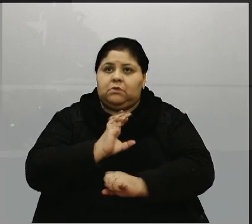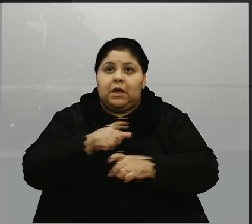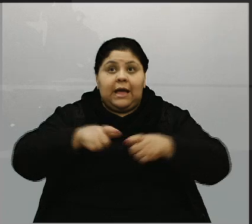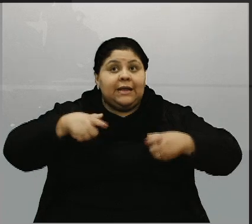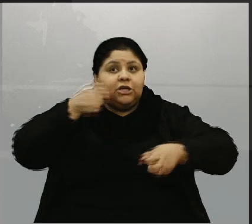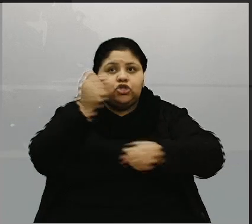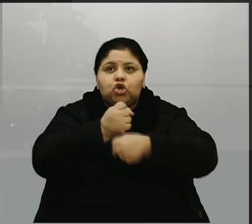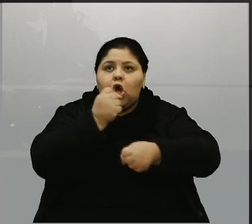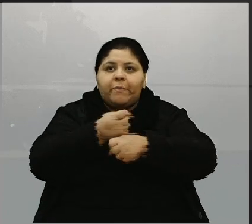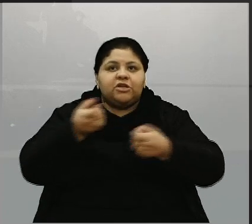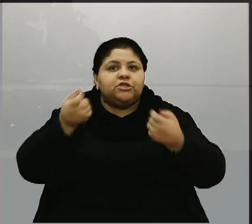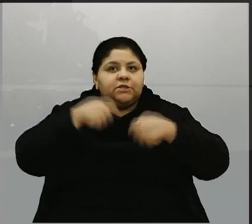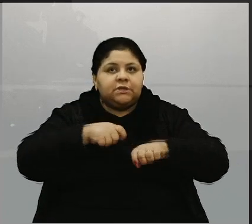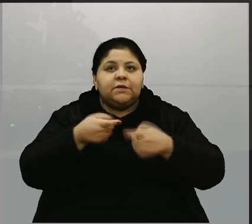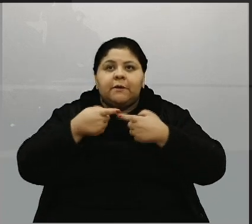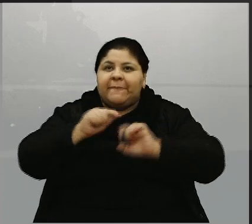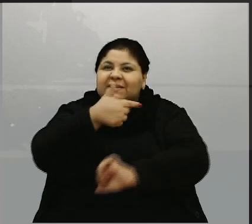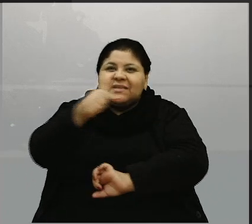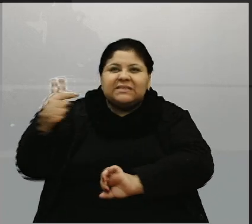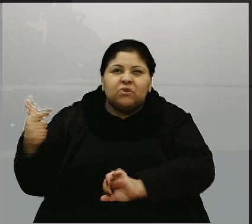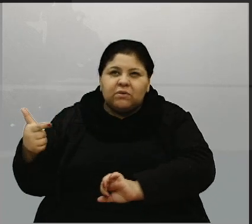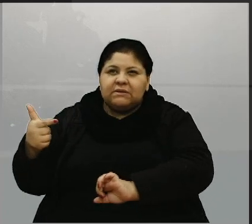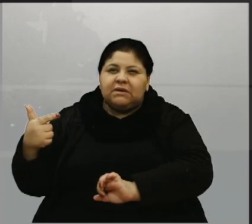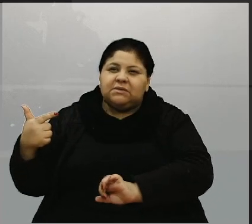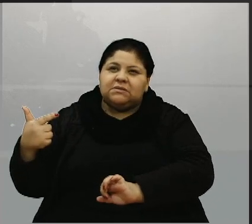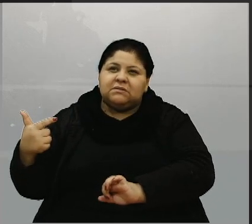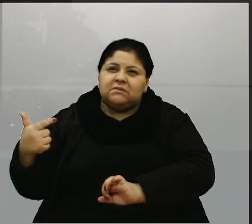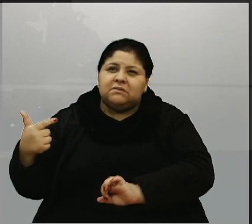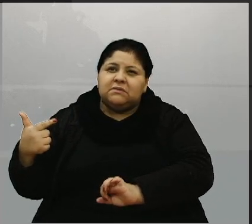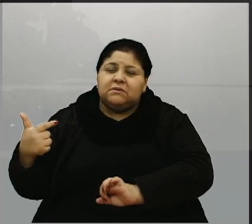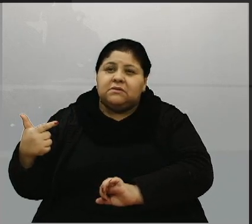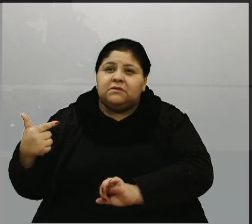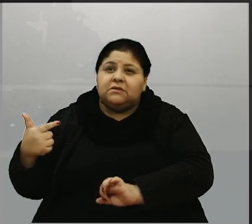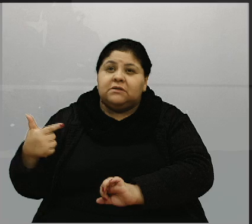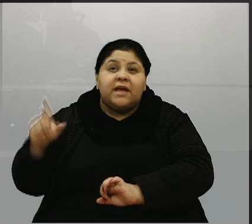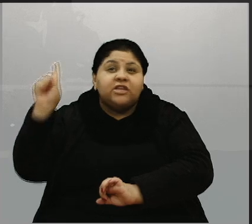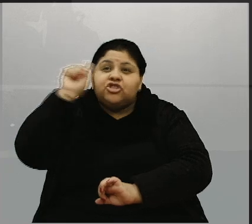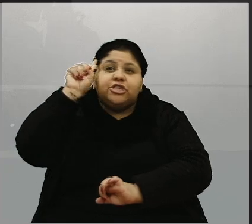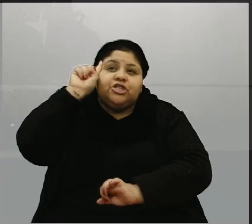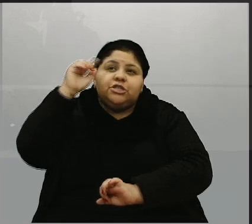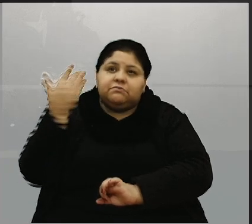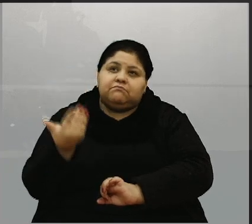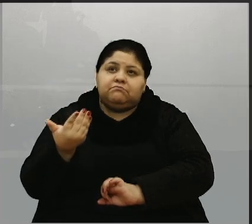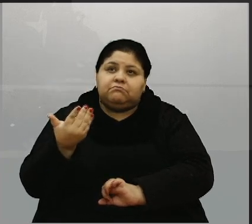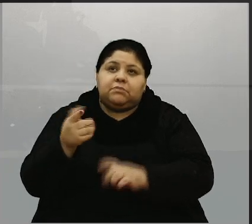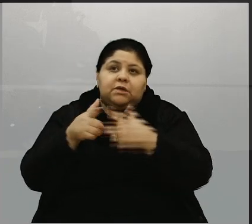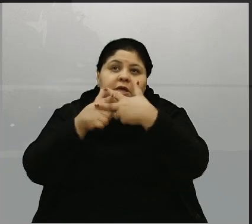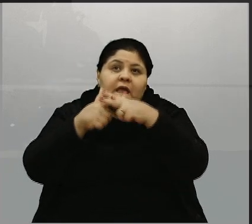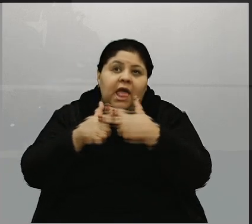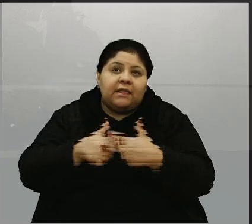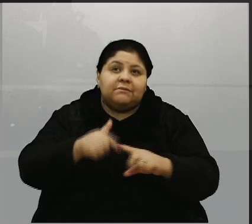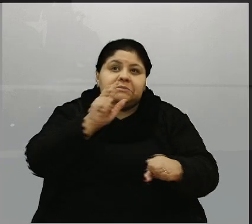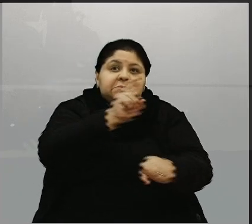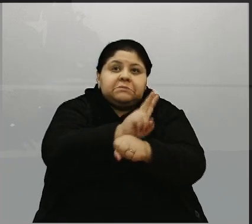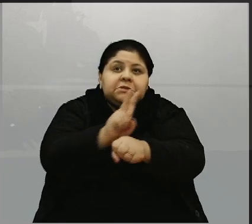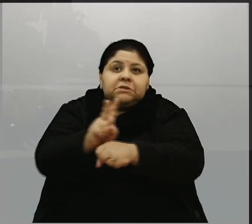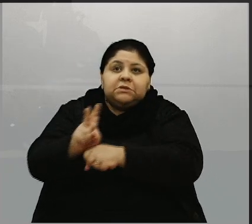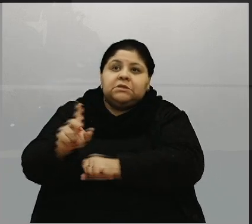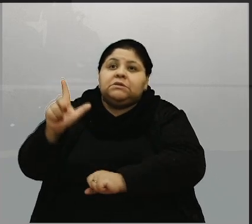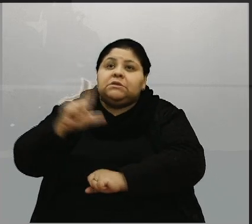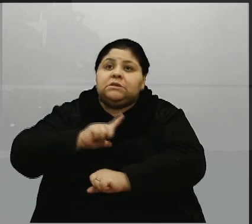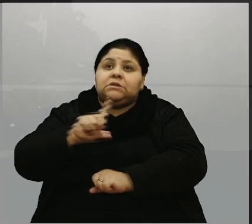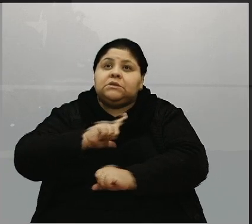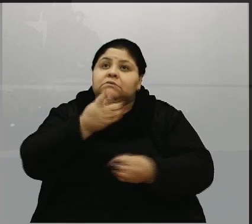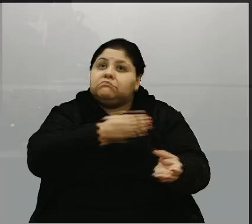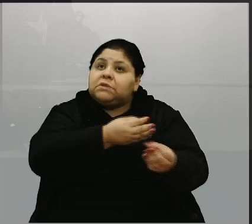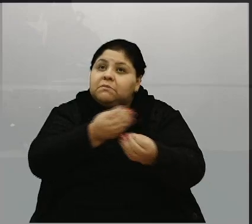obra de necessidade, mas as demais, né, é a questão do dia a dia, é manutenção, zeladoria. E tem muitas